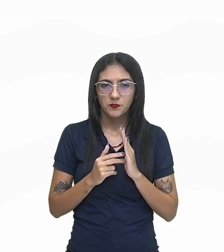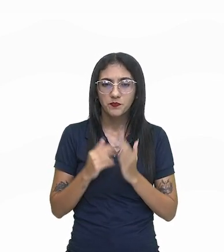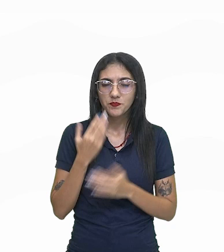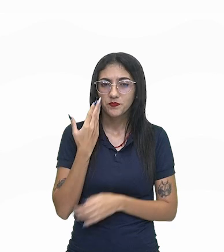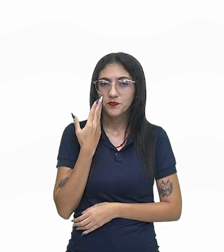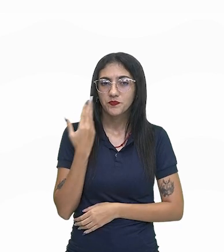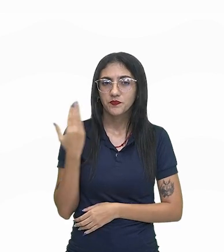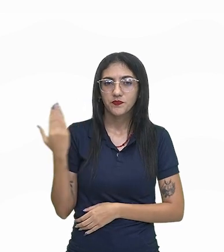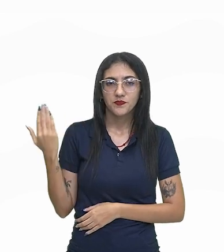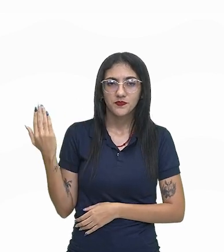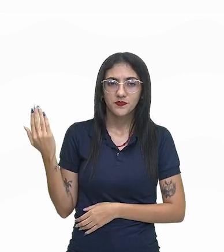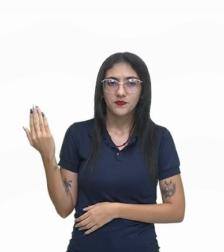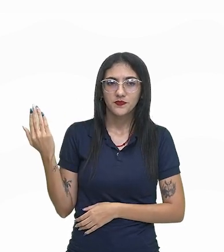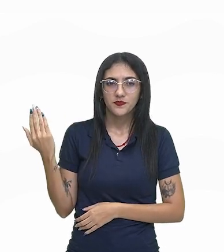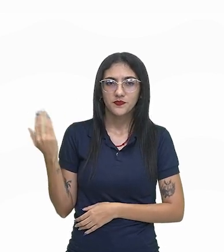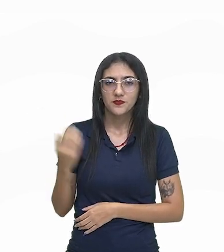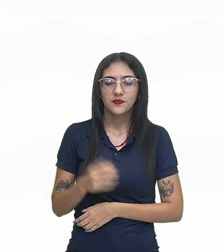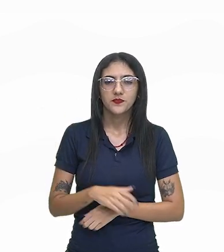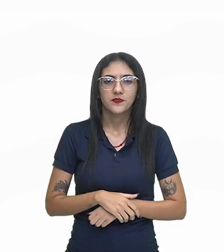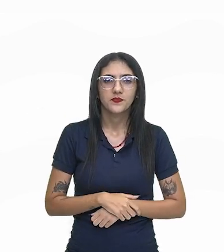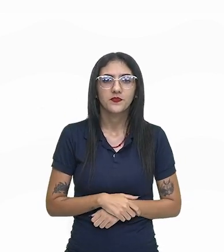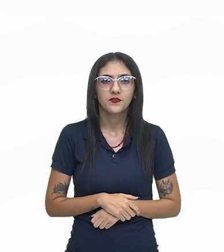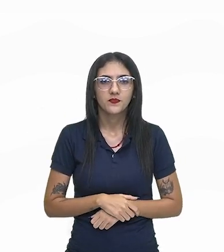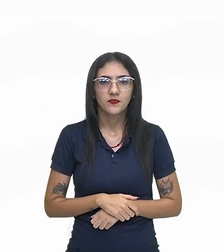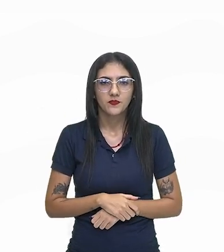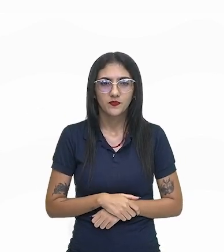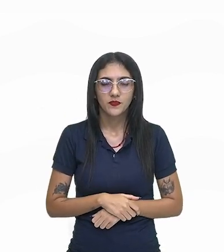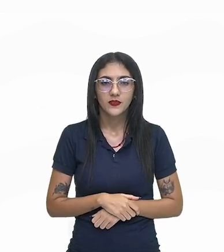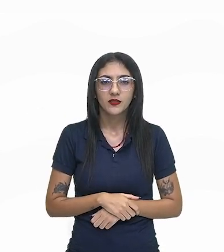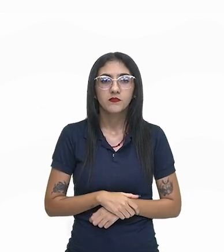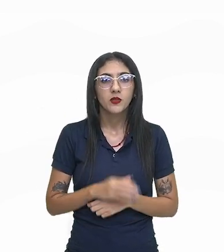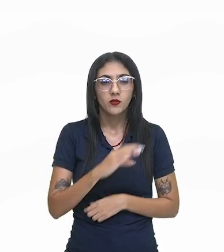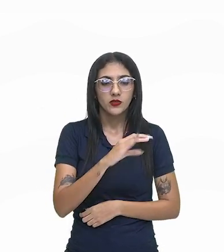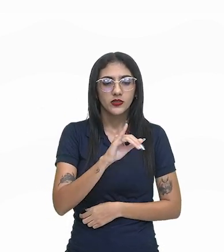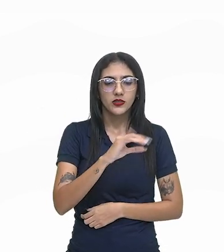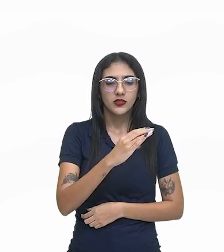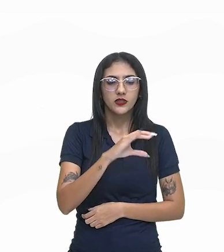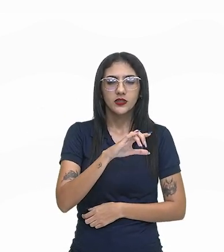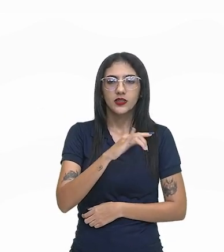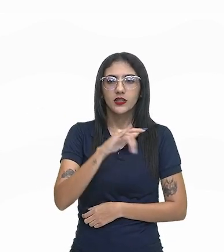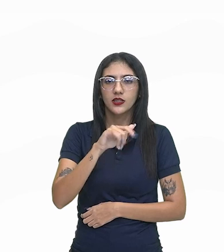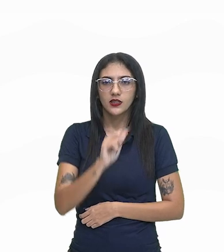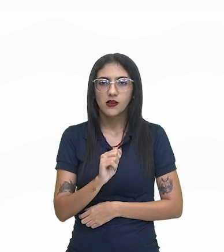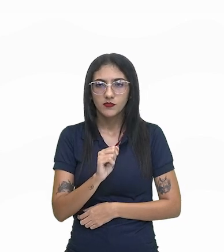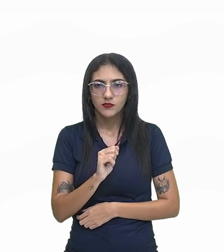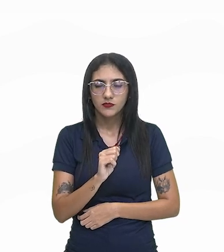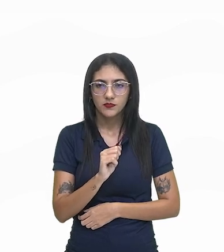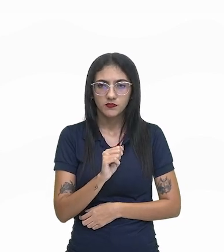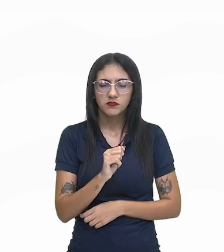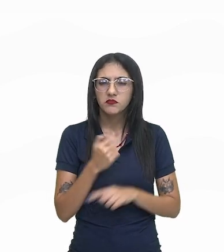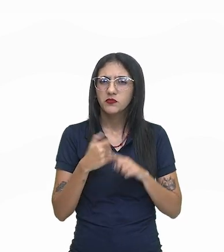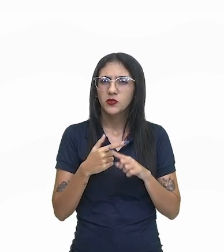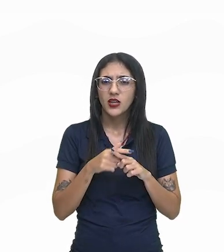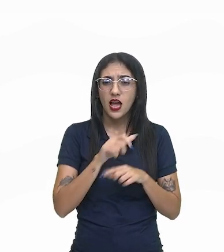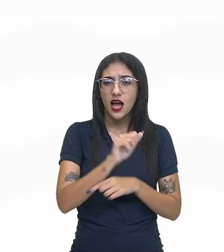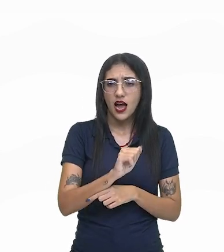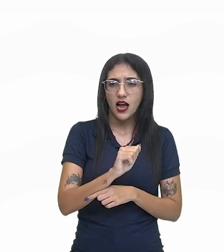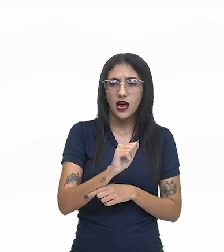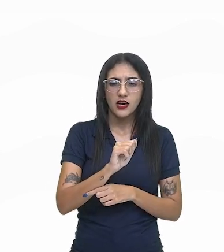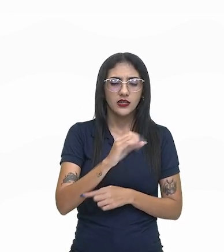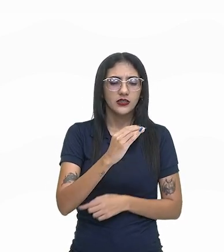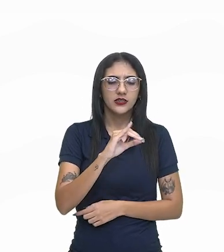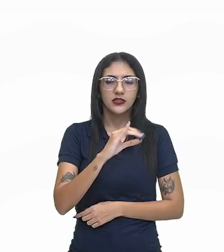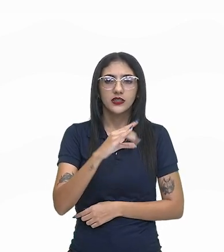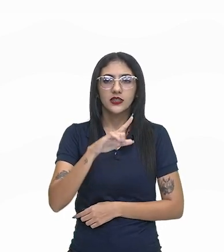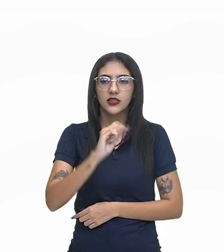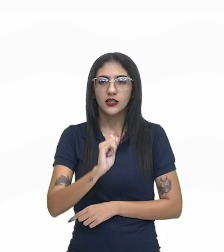e diferenciar ela da cíclica, né? A cíclica por quê? Né? A cíclica é uma negação, o prefixo A